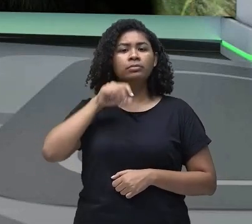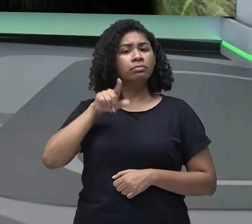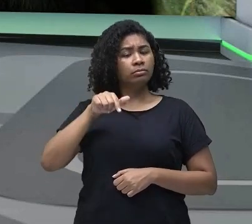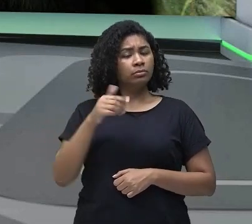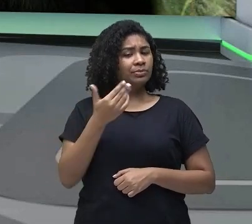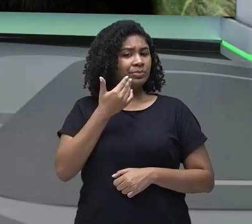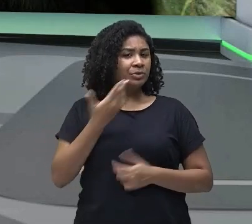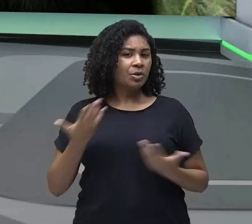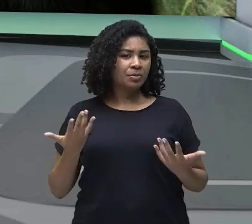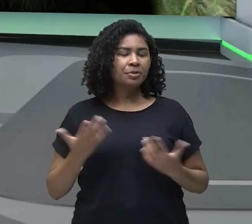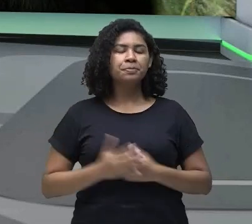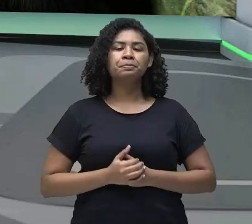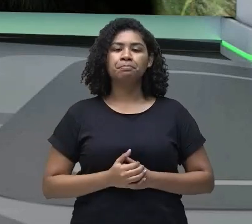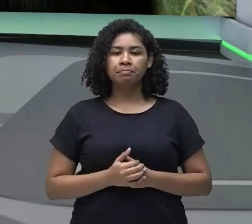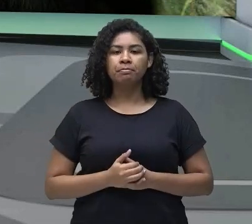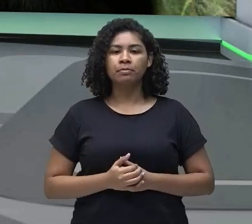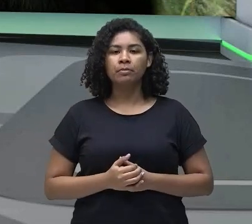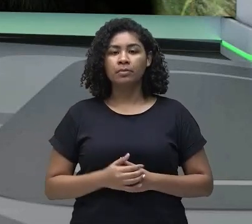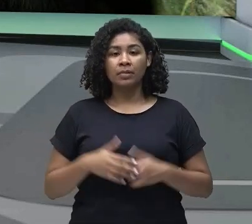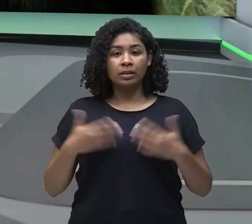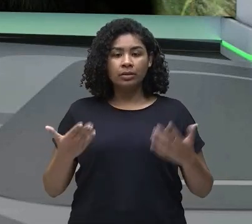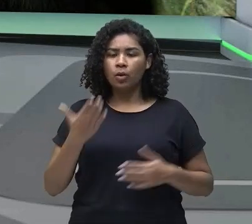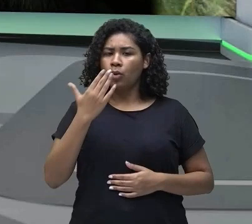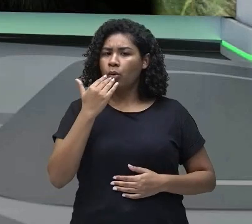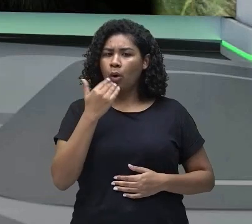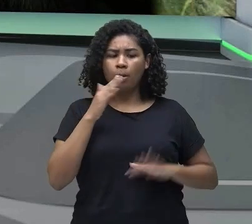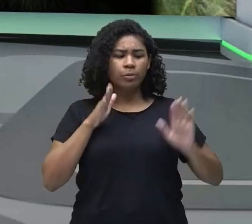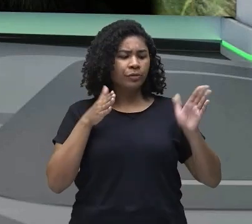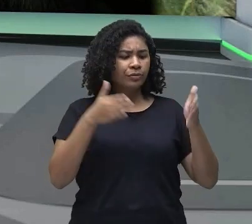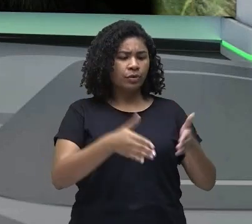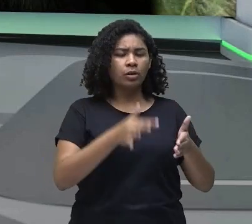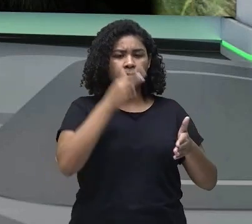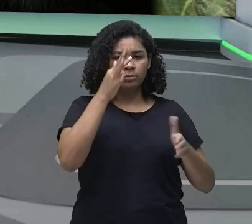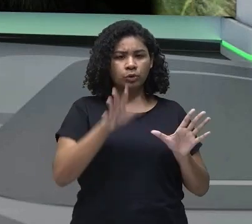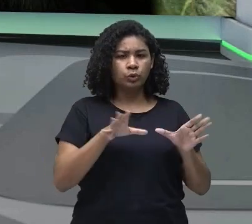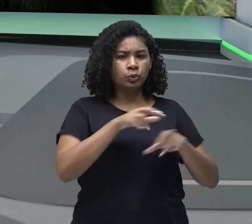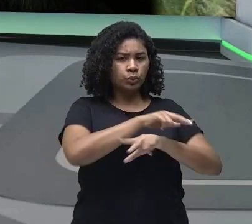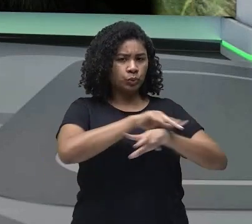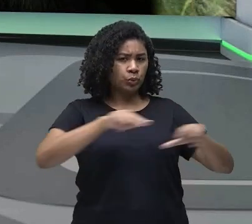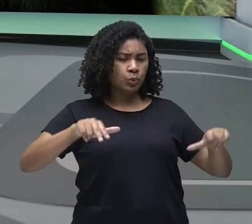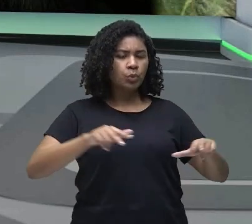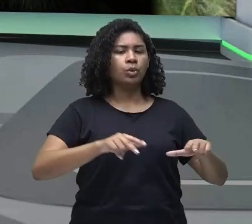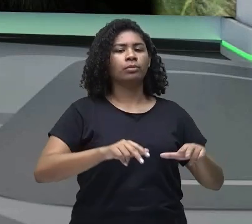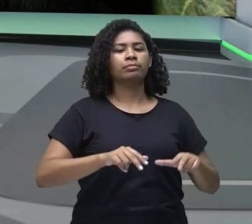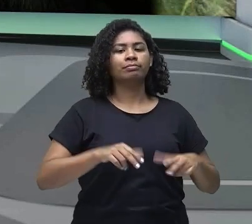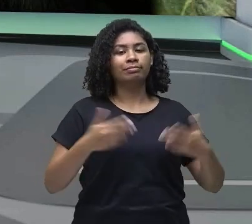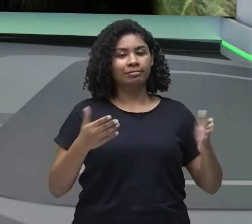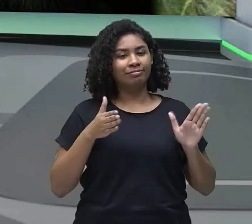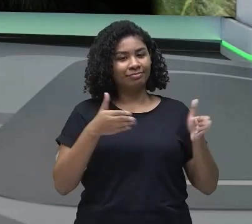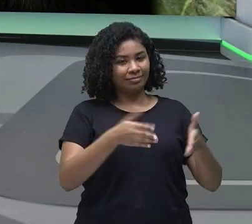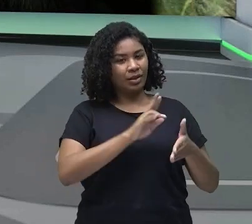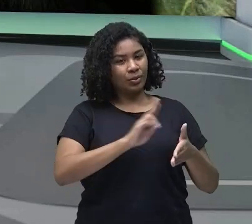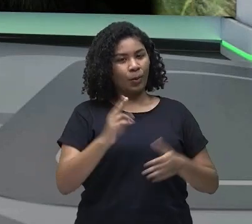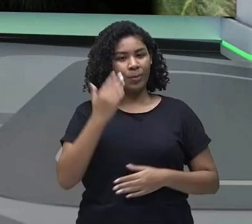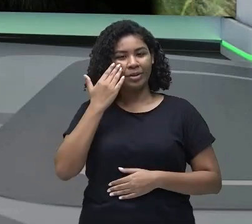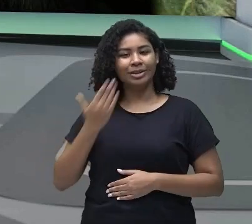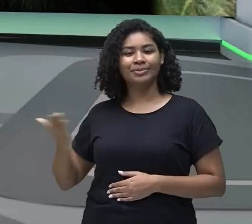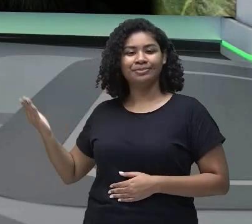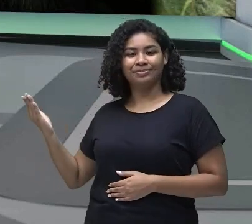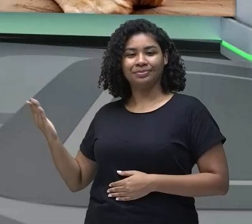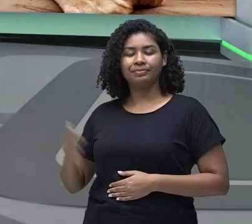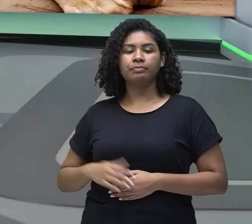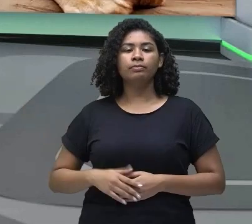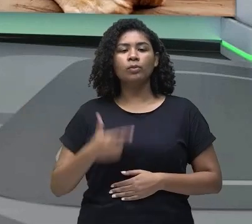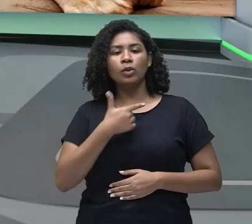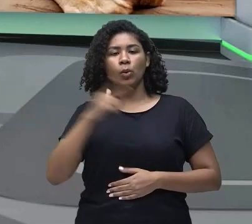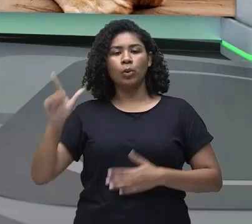herbívoros. Então, se alimentou só de planta, eu já sei que são seres herbívoros. Vamos à nossa próxima